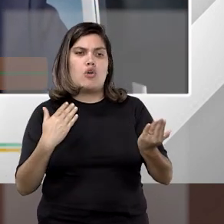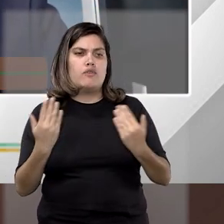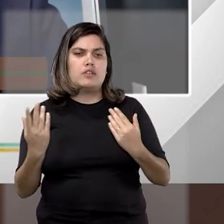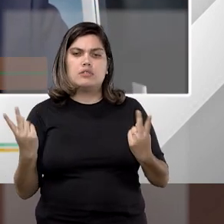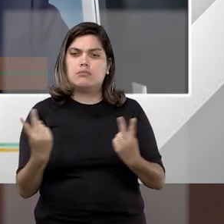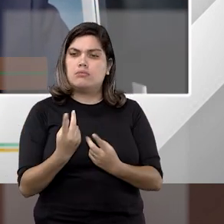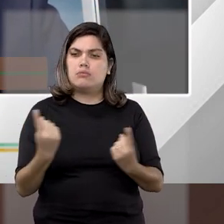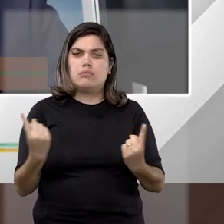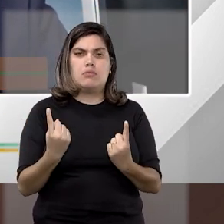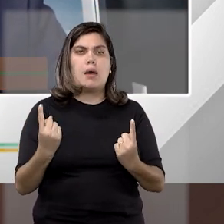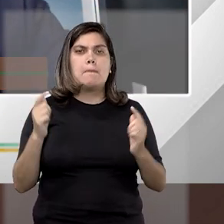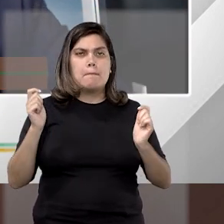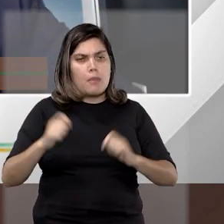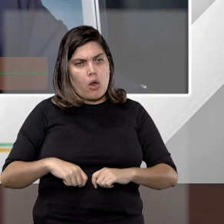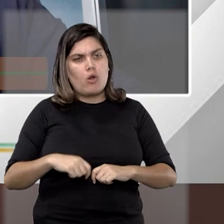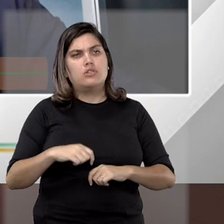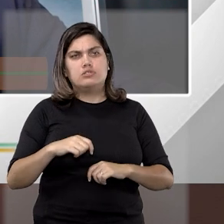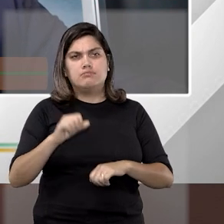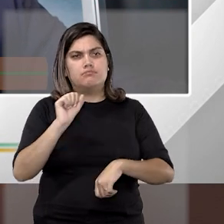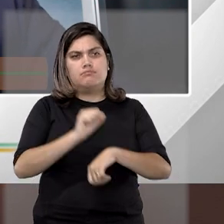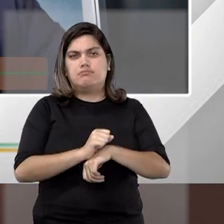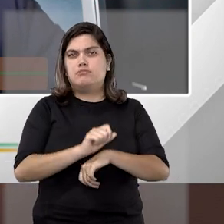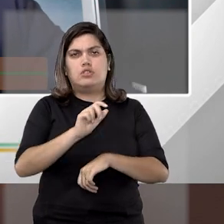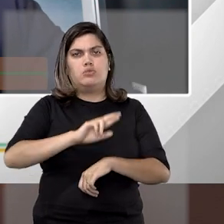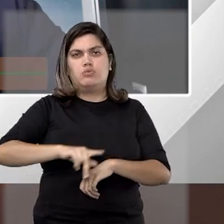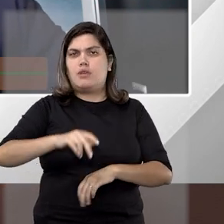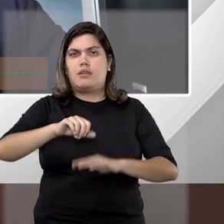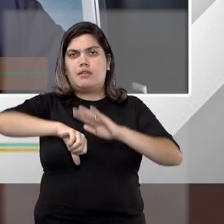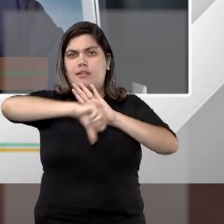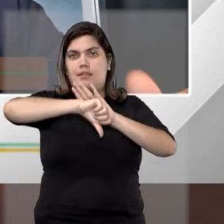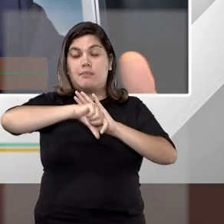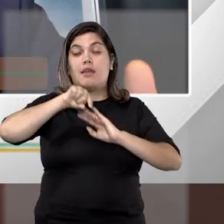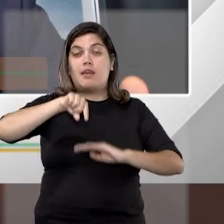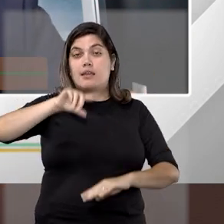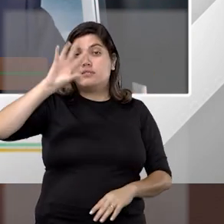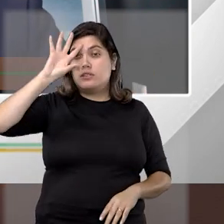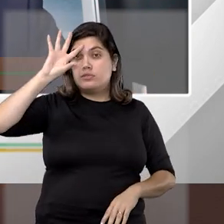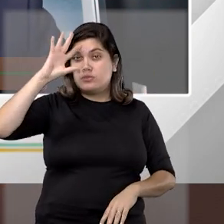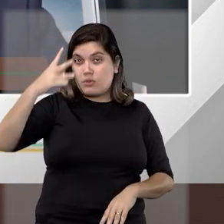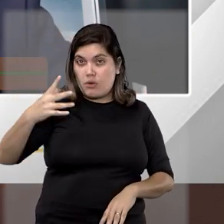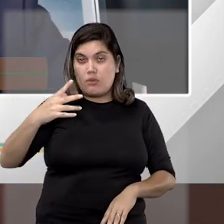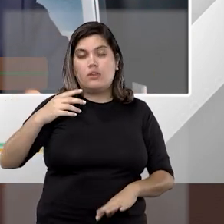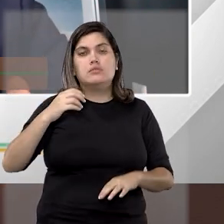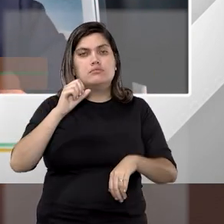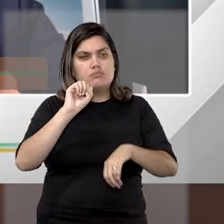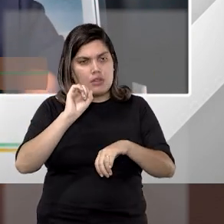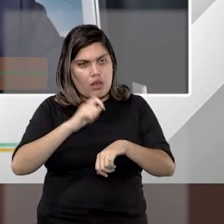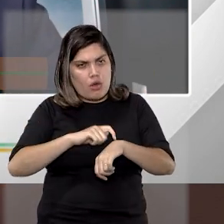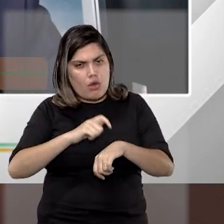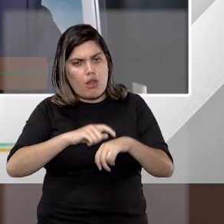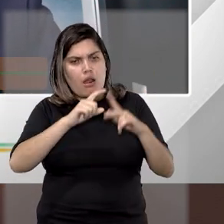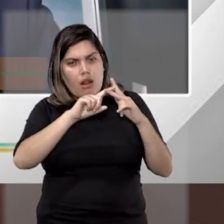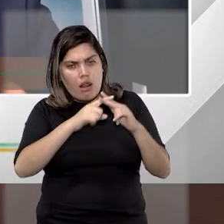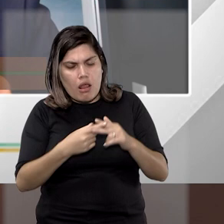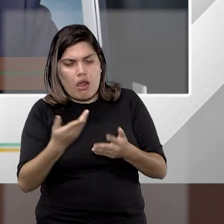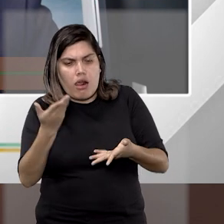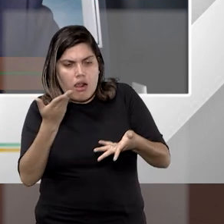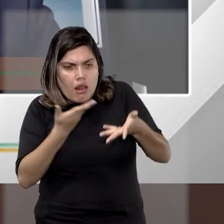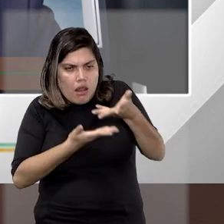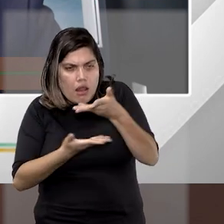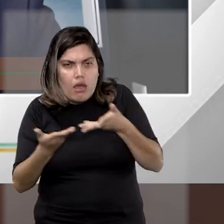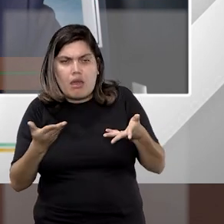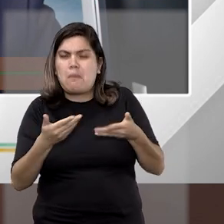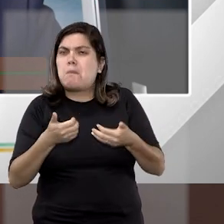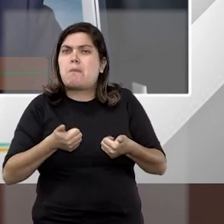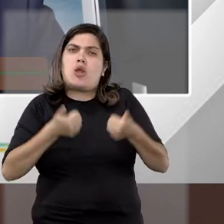com a conversa entre as partes isso pode deixar de ser crime e essa solução quando concertada